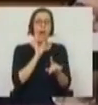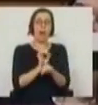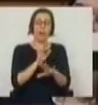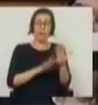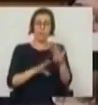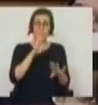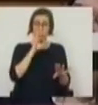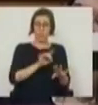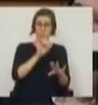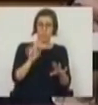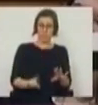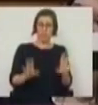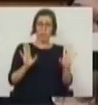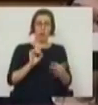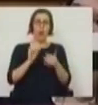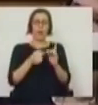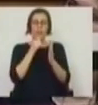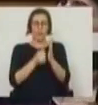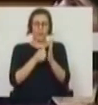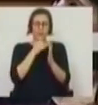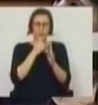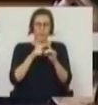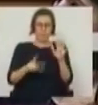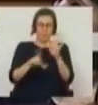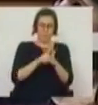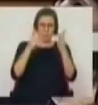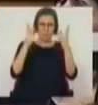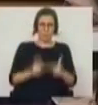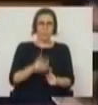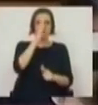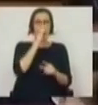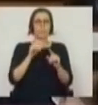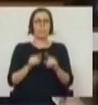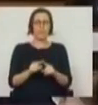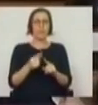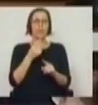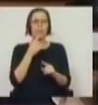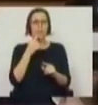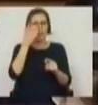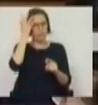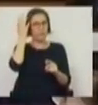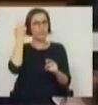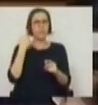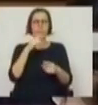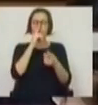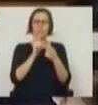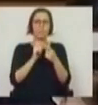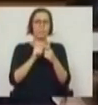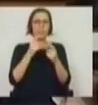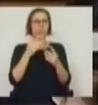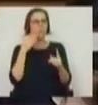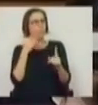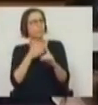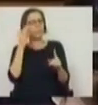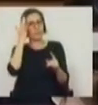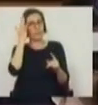o faça, aquilo que está estabelecido na Lei do Orçamento de Estado é bastante pouco concreto